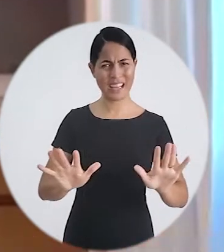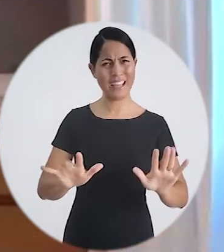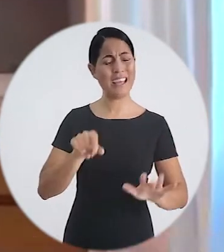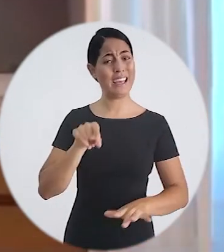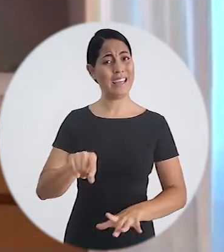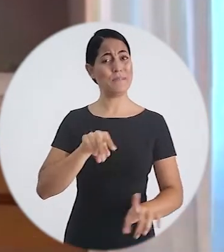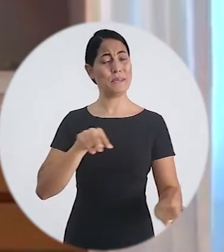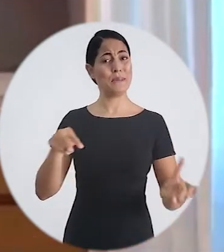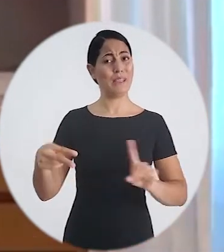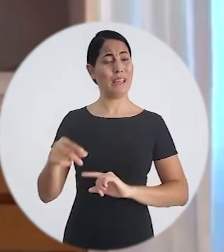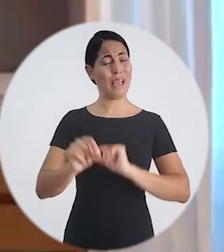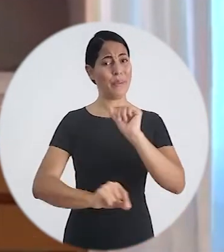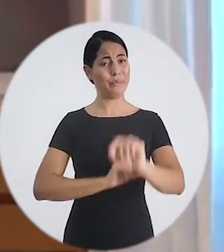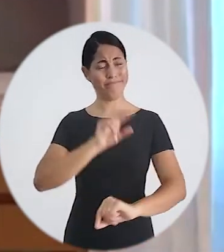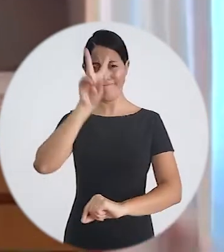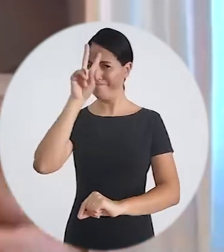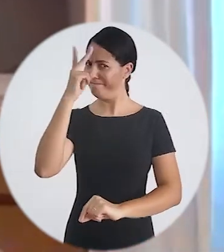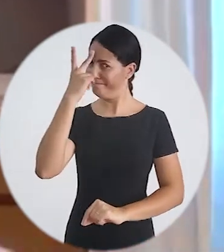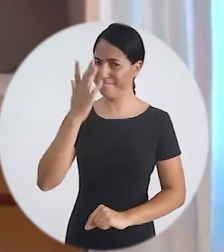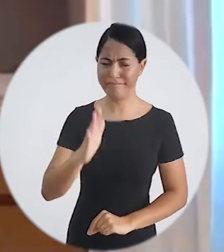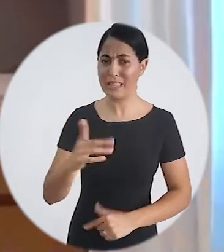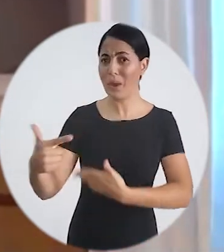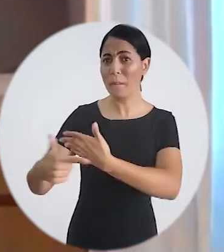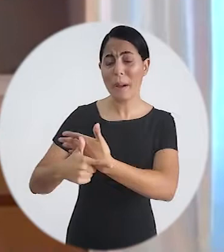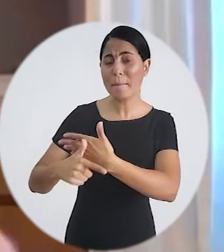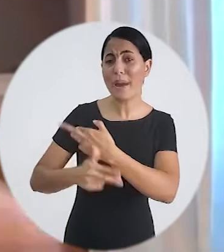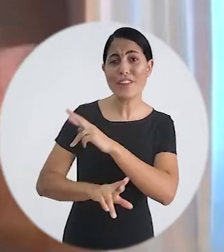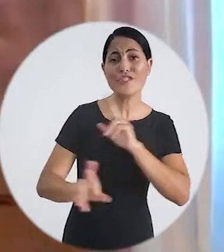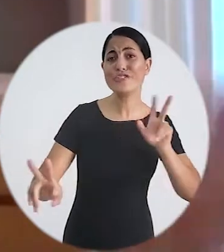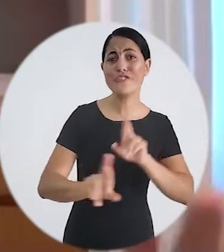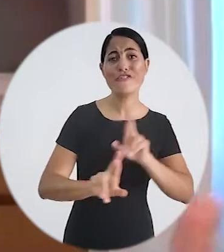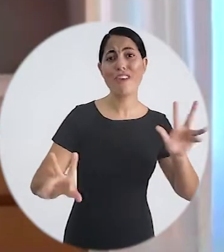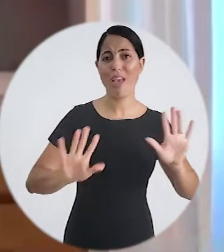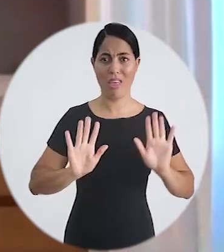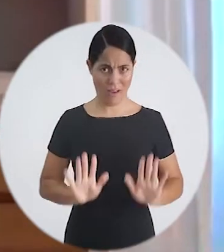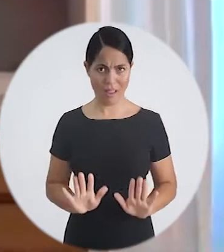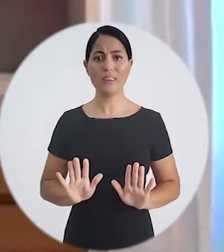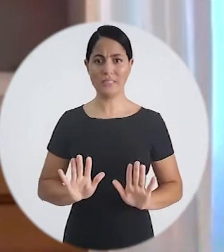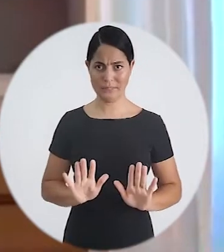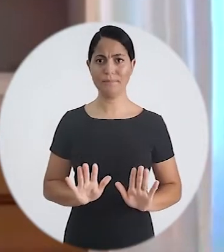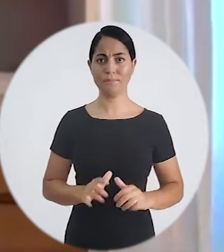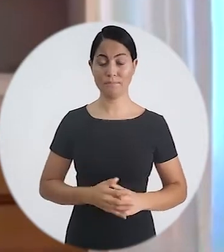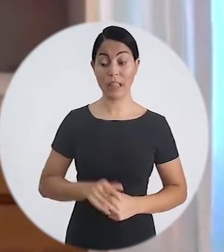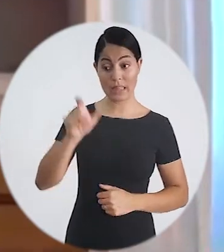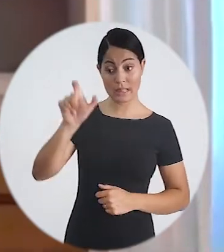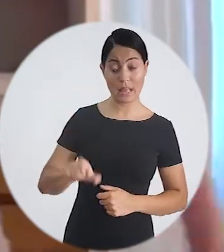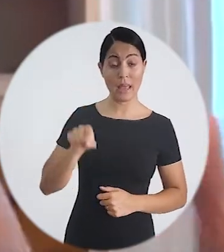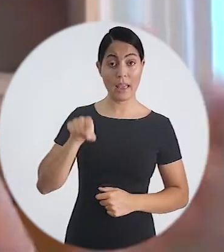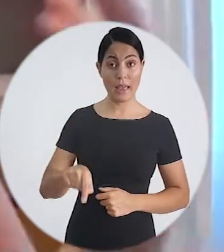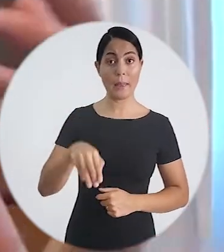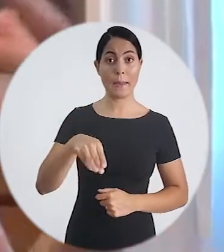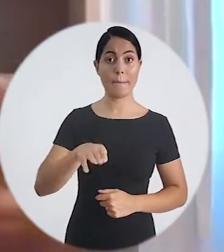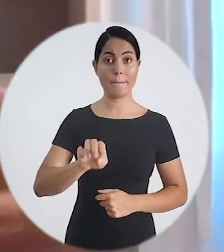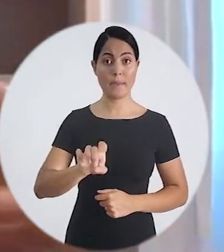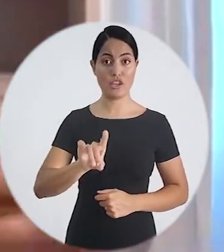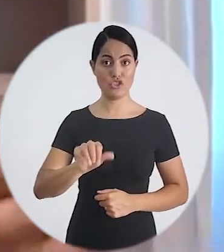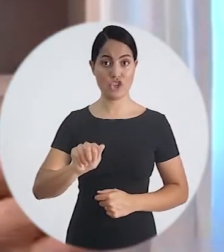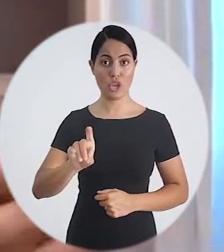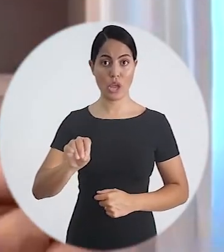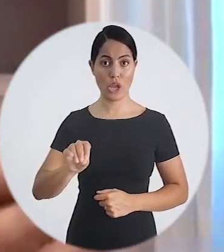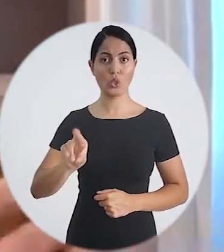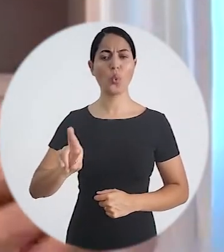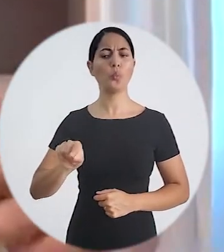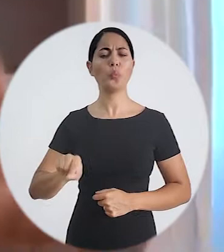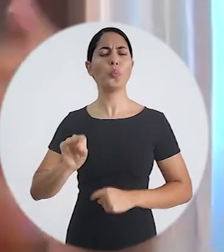parece muito equivocada. Por quê? Porque os papéis são completamente diferentes, né? O mediador, ele tem